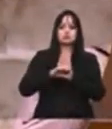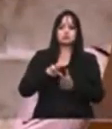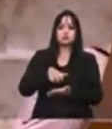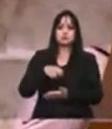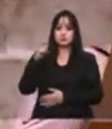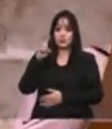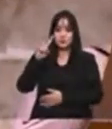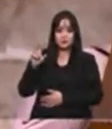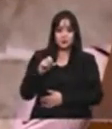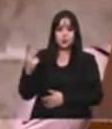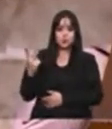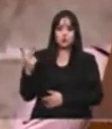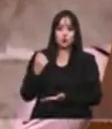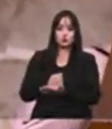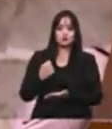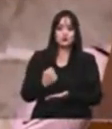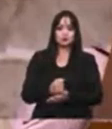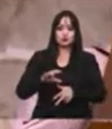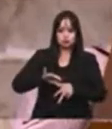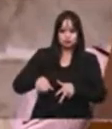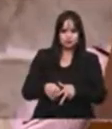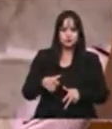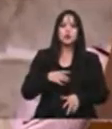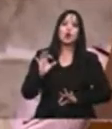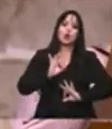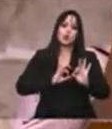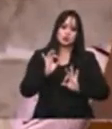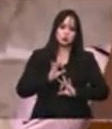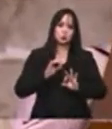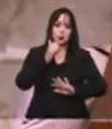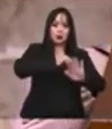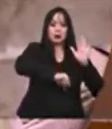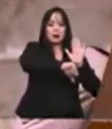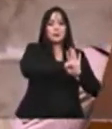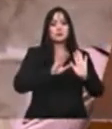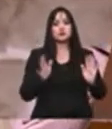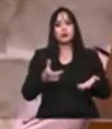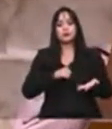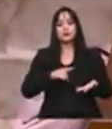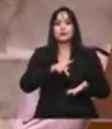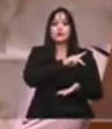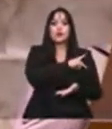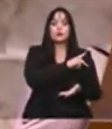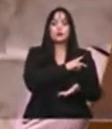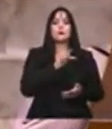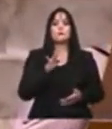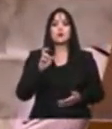segundo contrato, que ensejou o pagamento de propina para a organização criminosa, também chefiada por Fernando Collor,